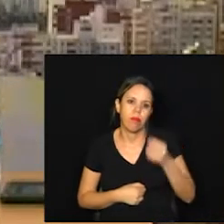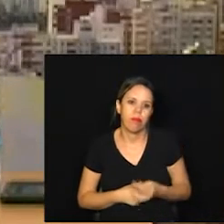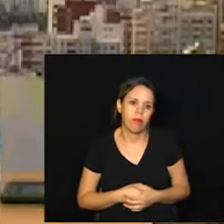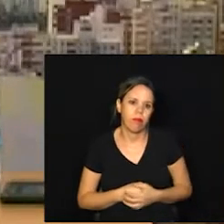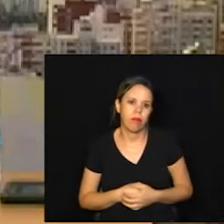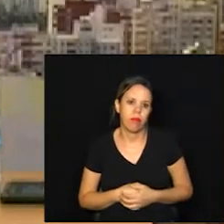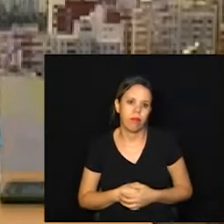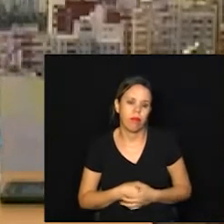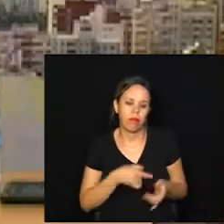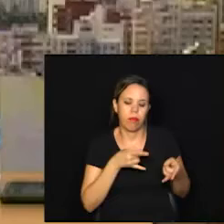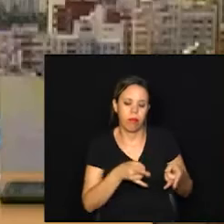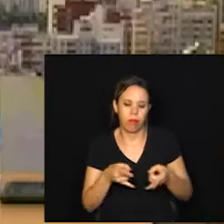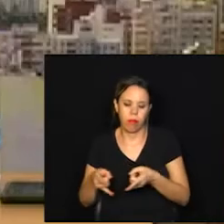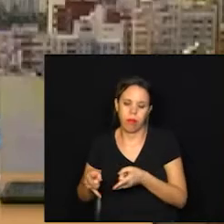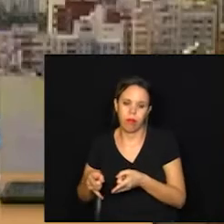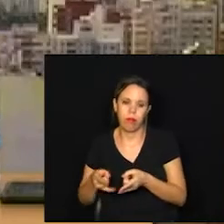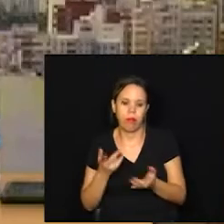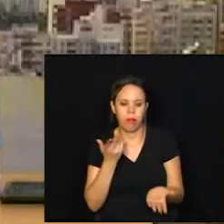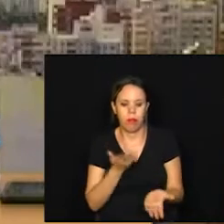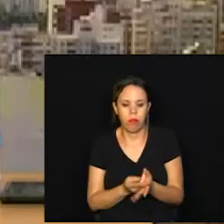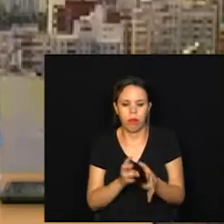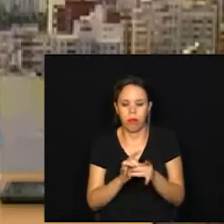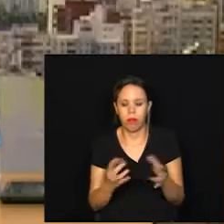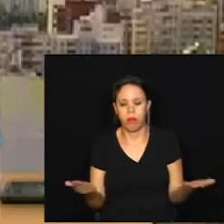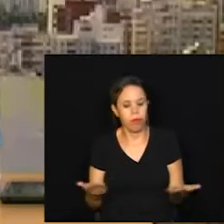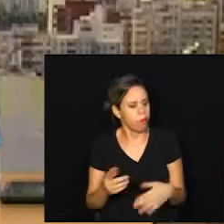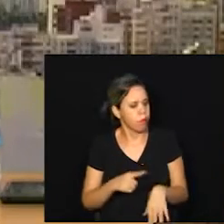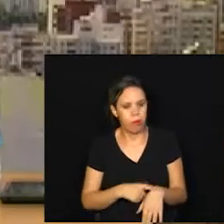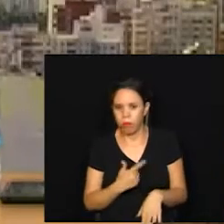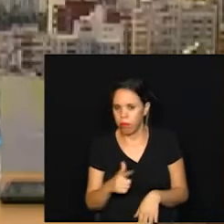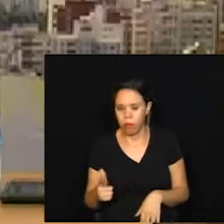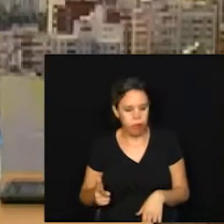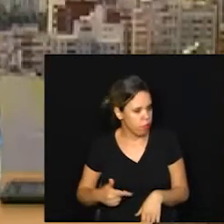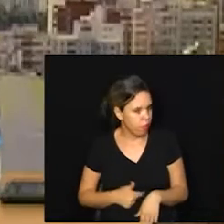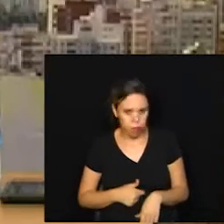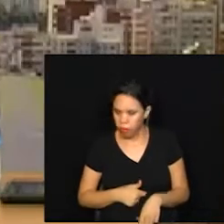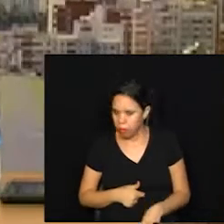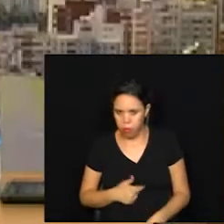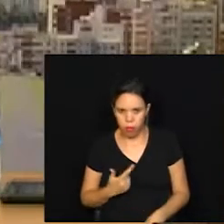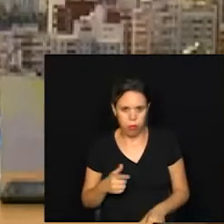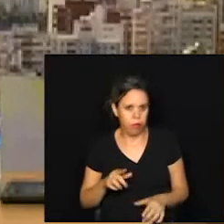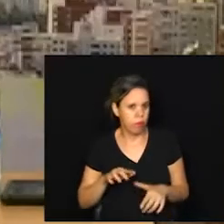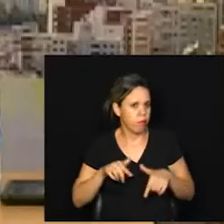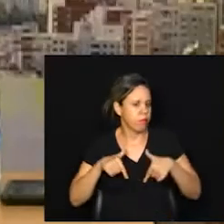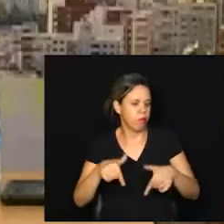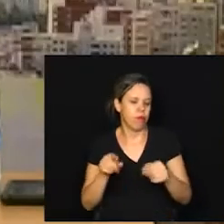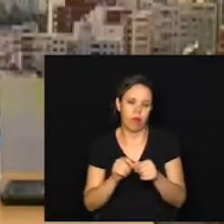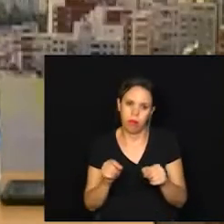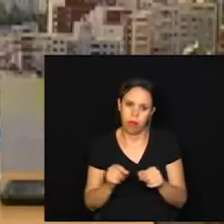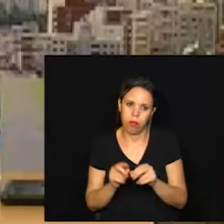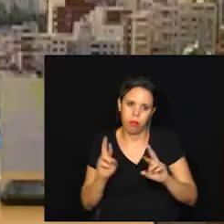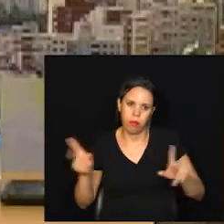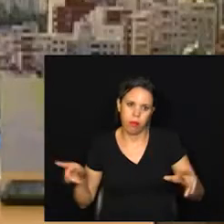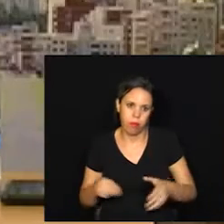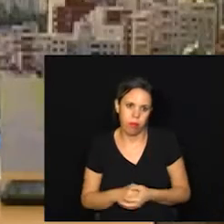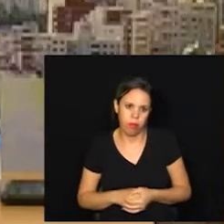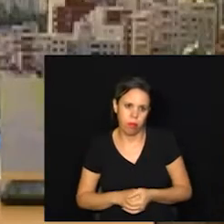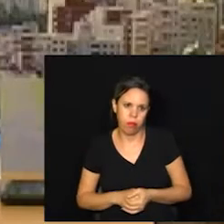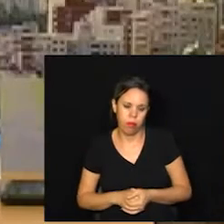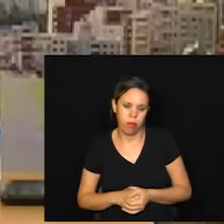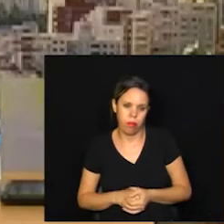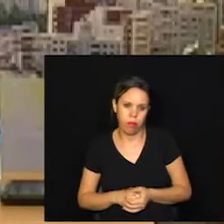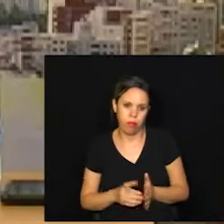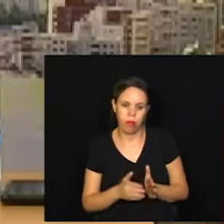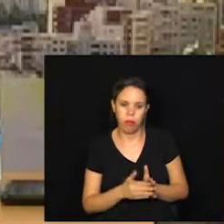com mais leitos disponíveis, mas, nesse momento, não tínhamos outra atitude a não ser decretar essa